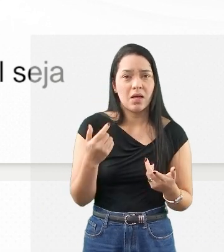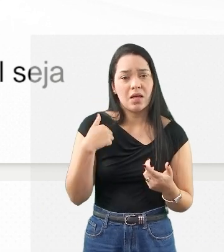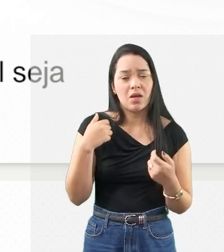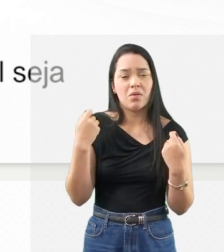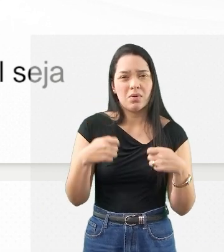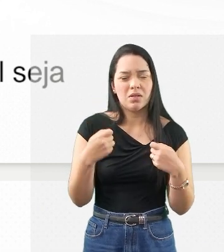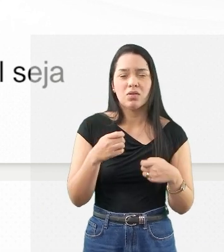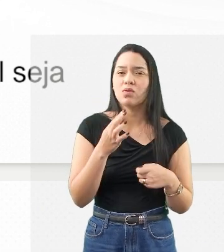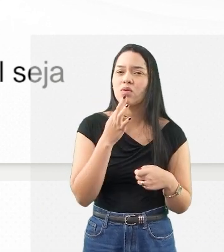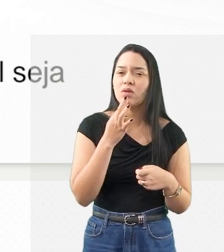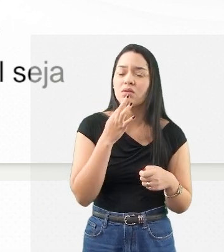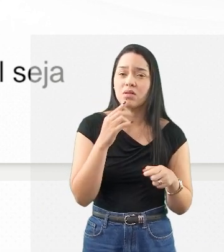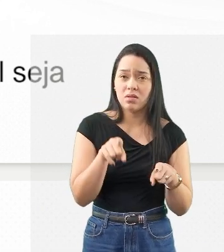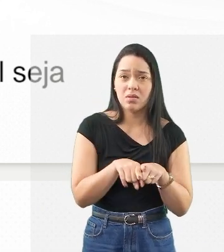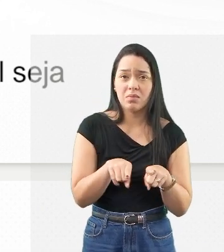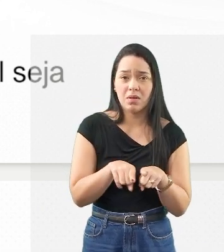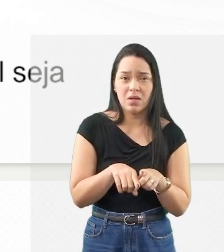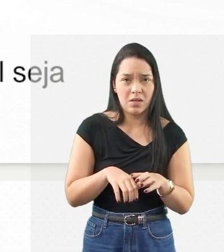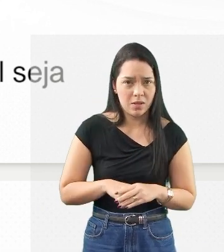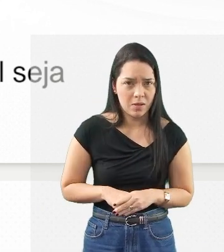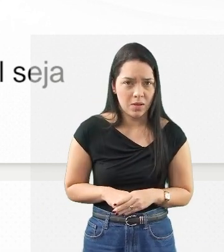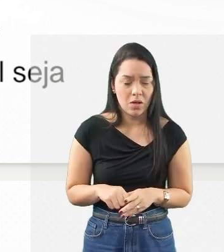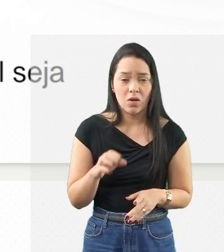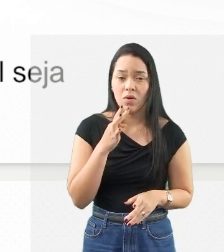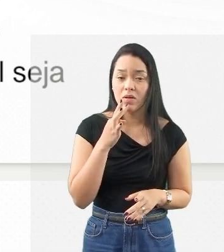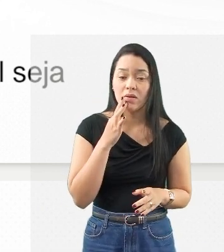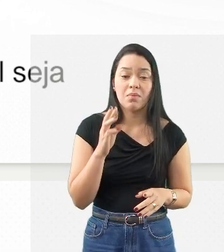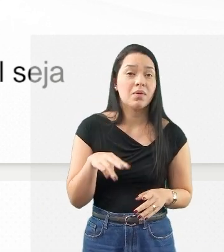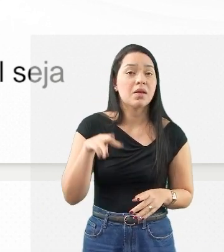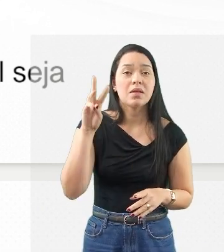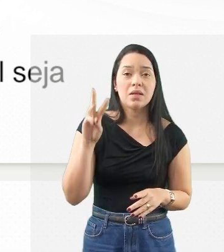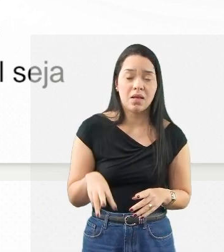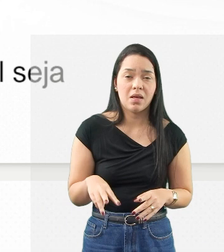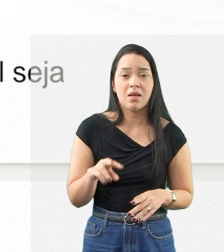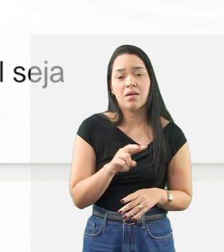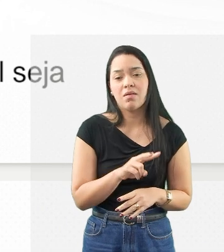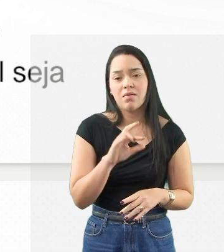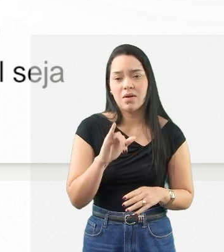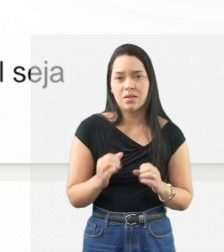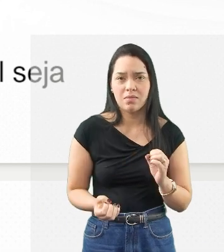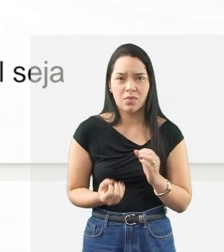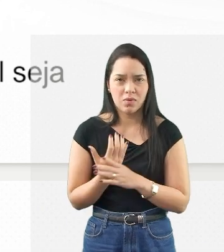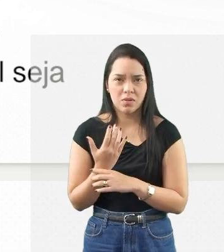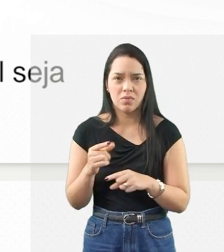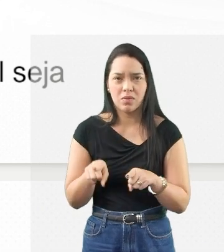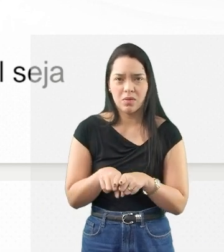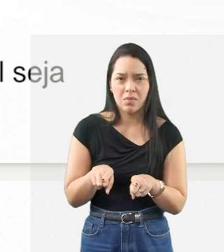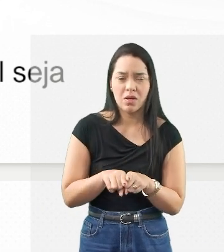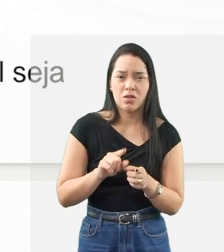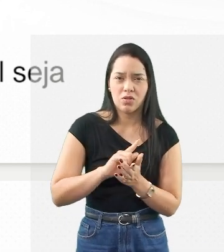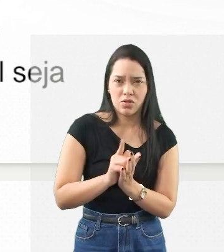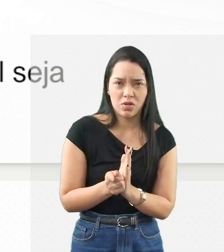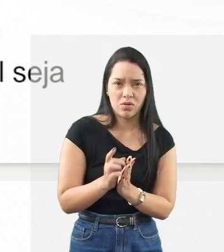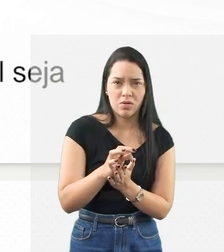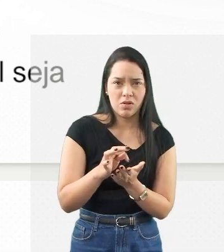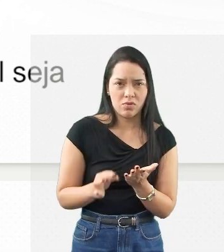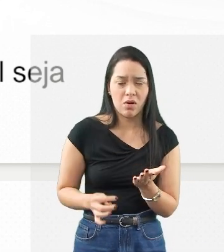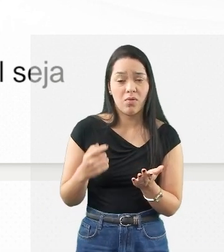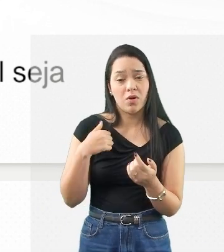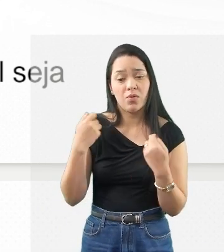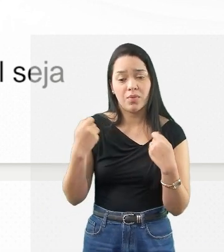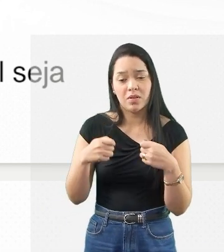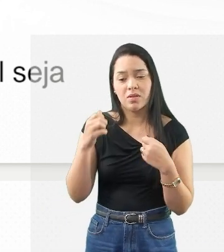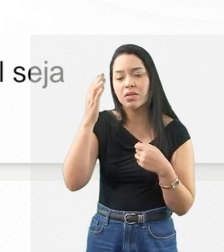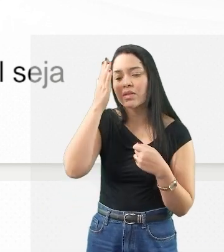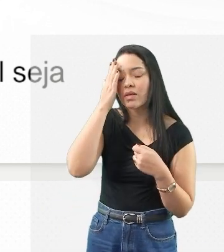preciso conhecer o público-alvo. Preciso conhecer para quem esse folder vai ser produzido. Quando a gente fala de gênero textual, eu preciso entender